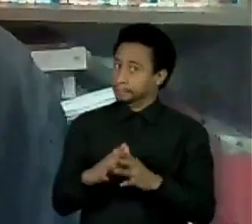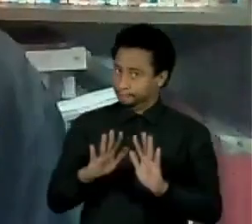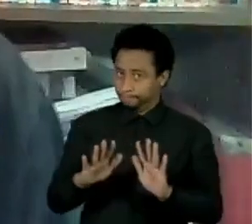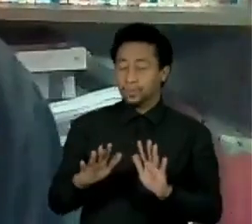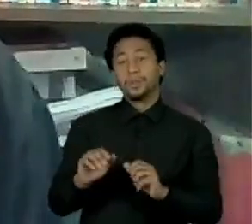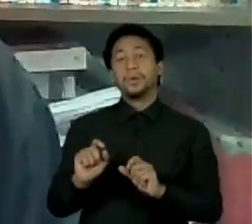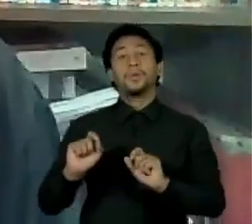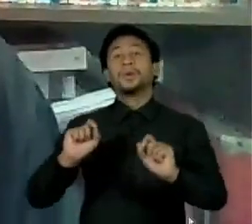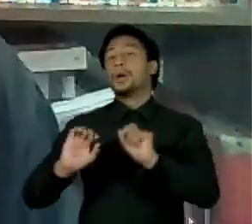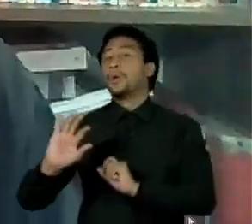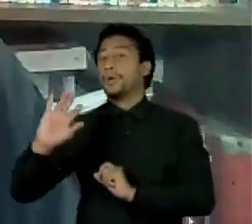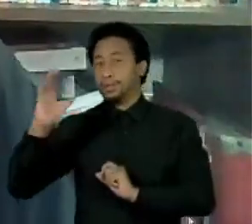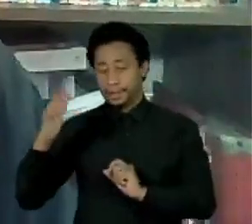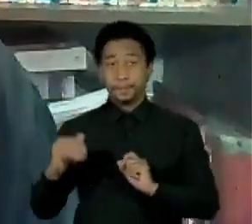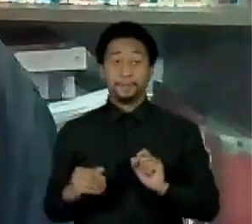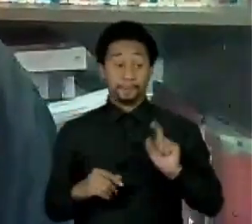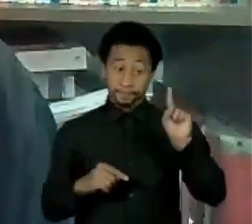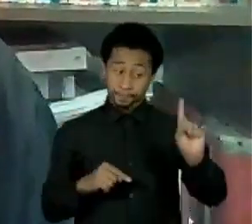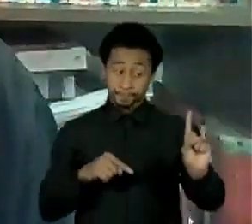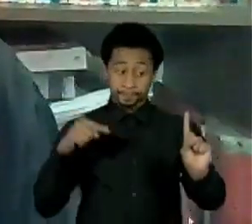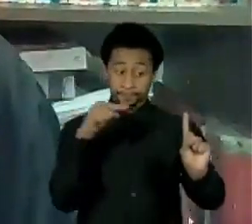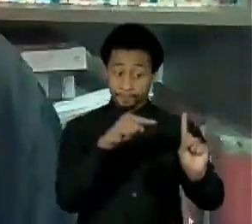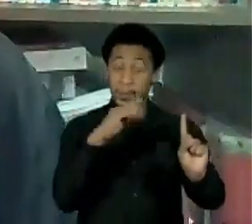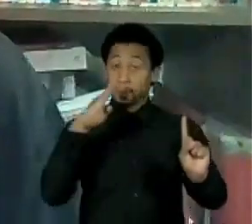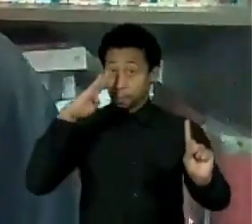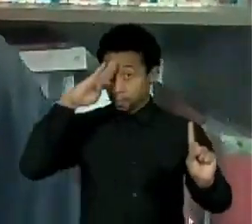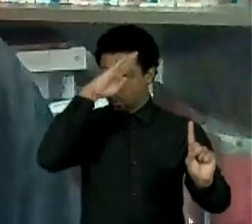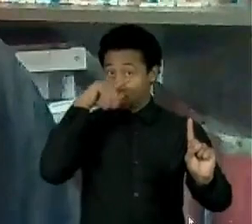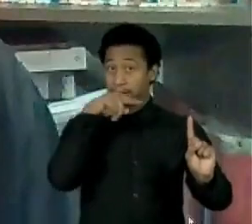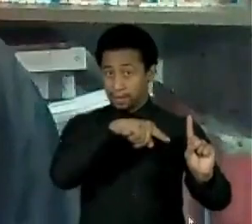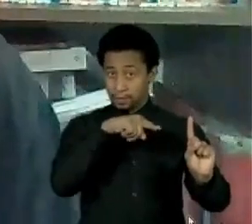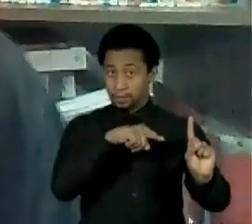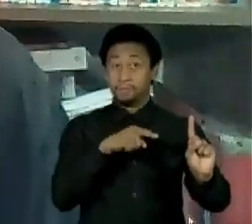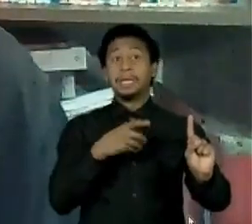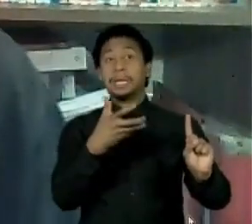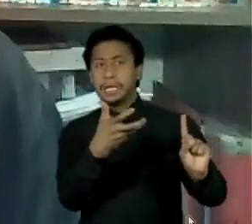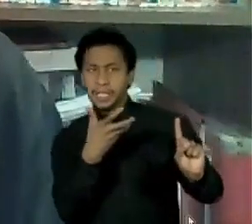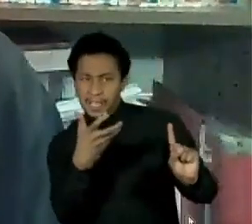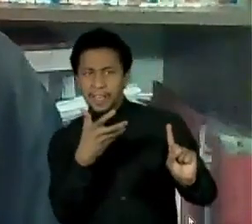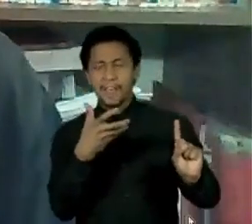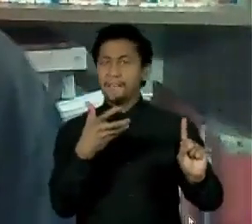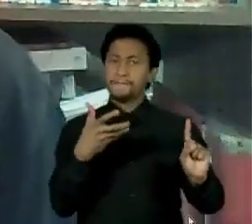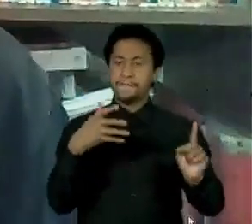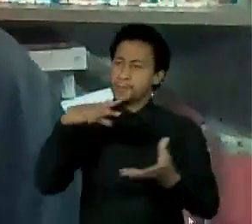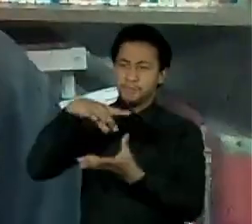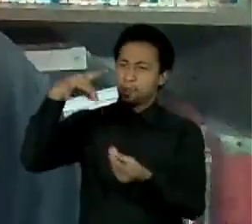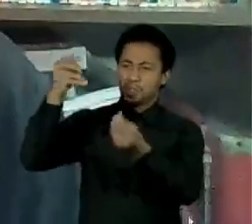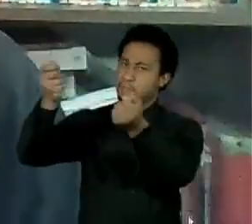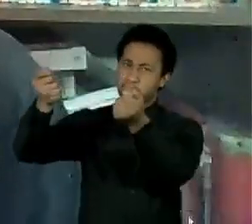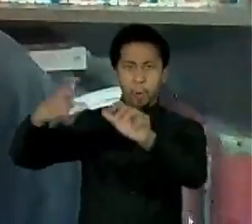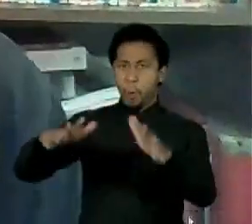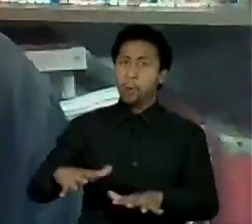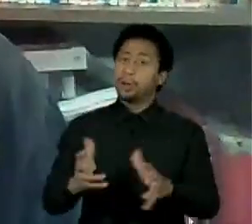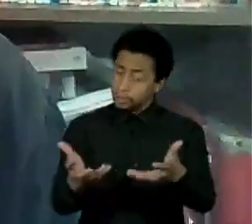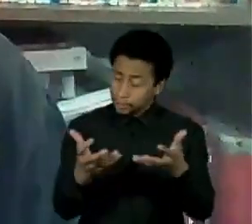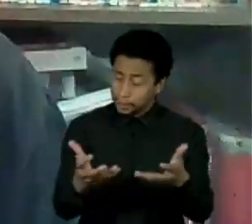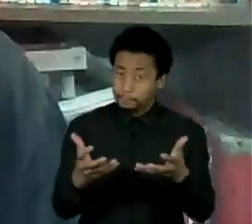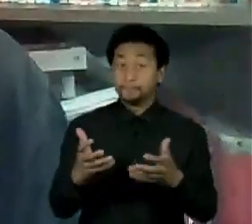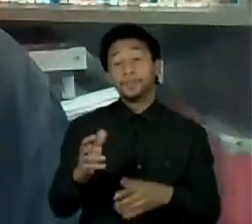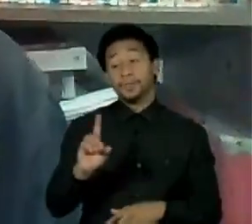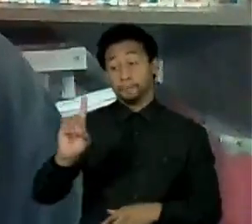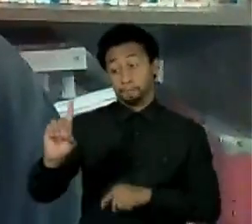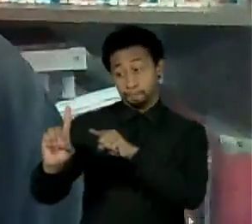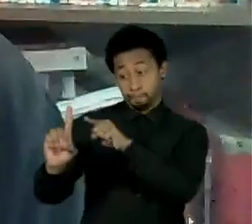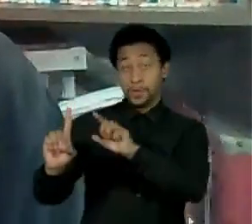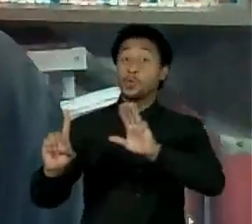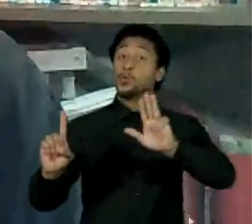atual presidente que anuncia tentativas sucessivas de rupturas com o sistema democrático e, do outro lado, Lula, que apesar